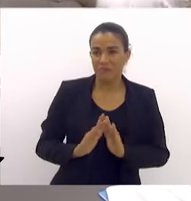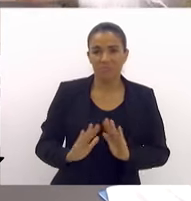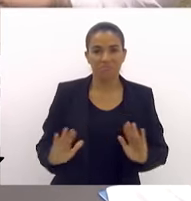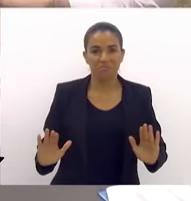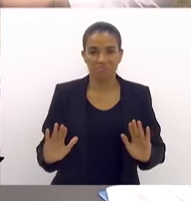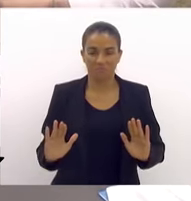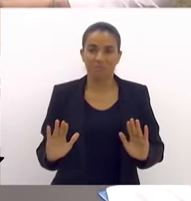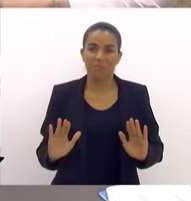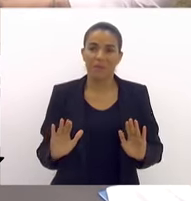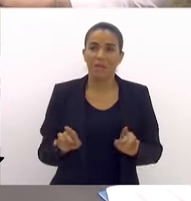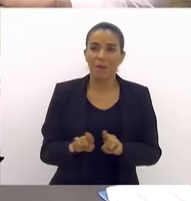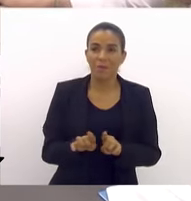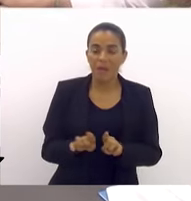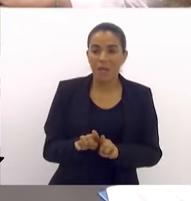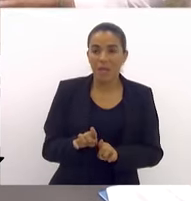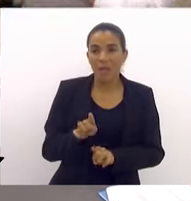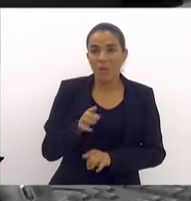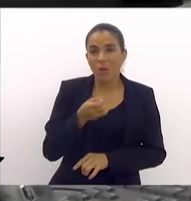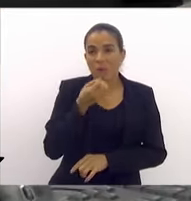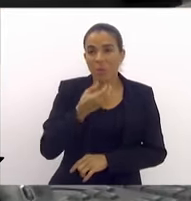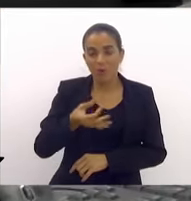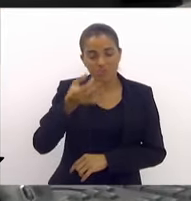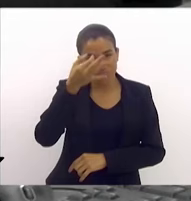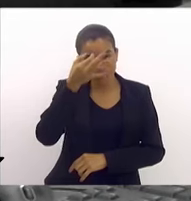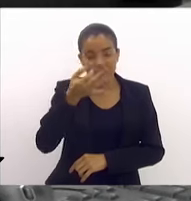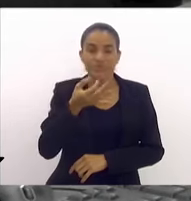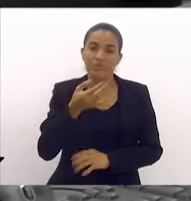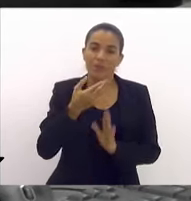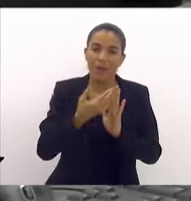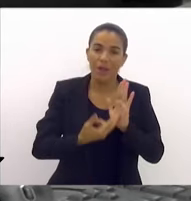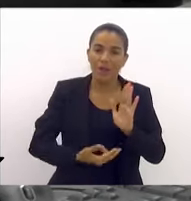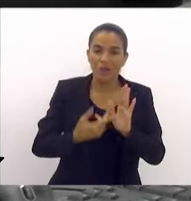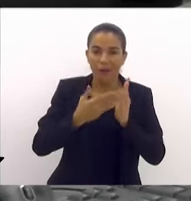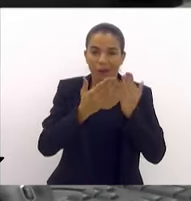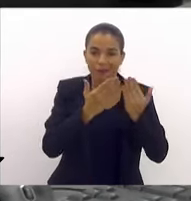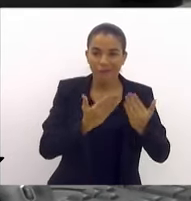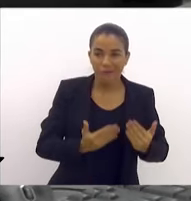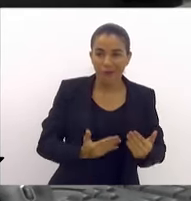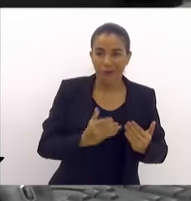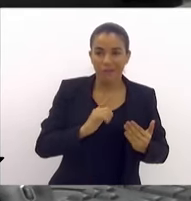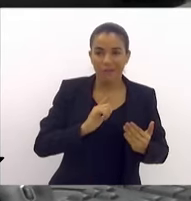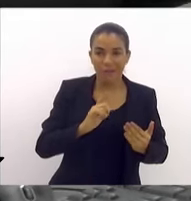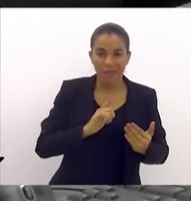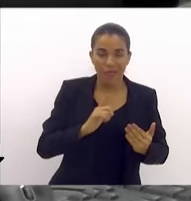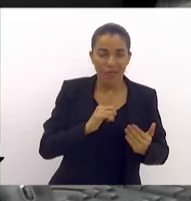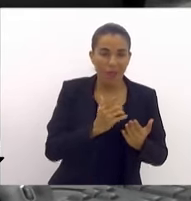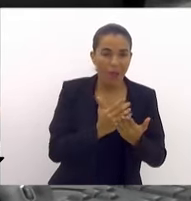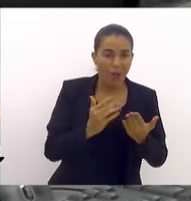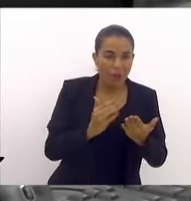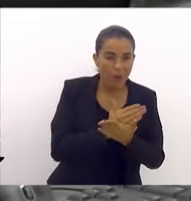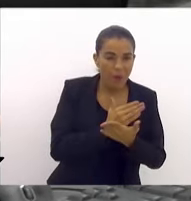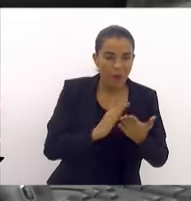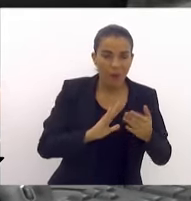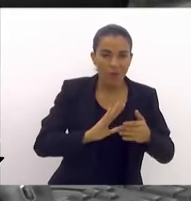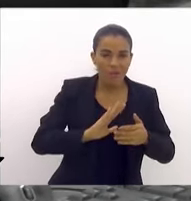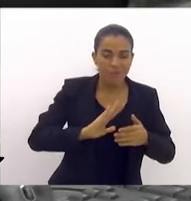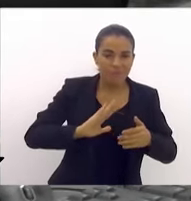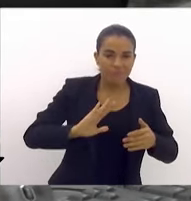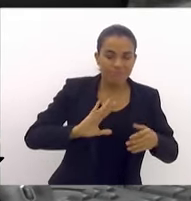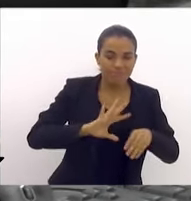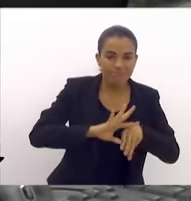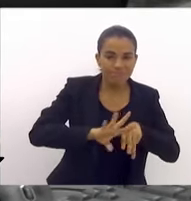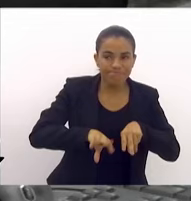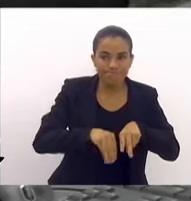a critério do bom senso do relator daquela matéria? Analisar se tem alguma coisa discrepante ou uma fraude explícita,